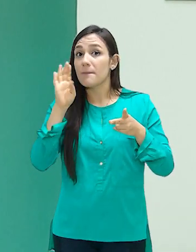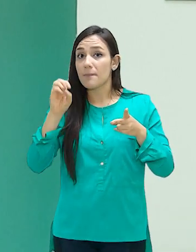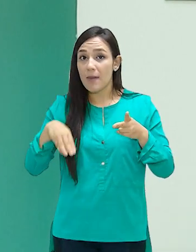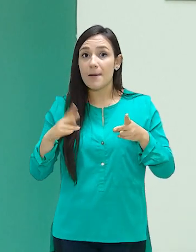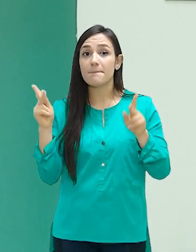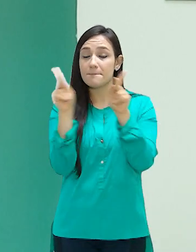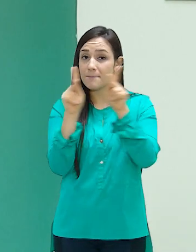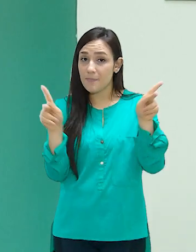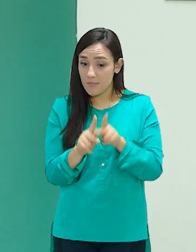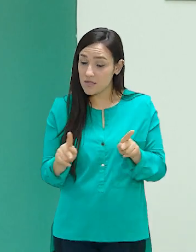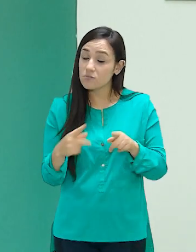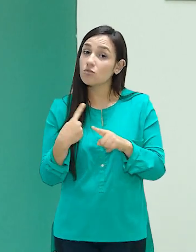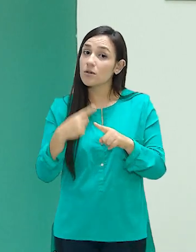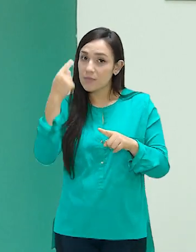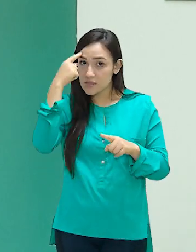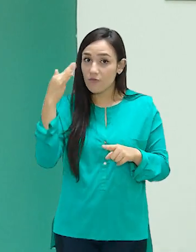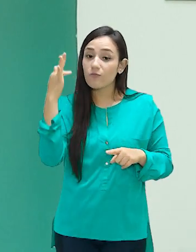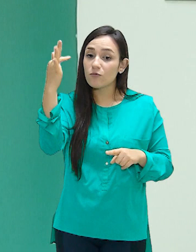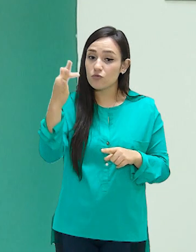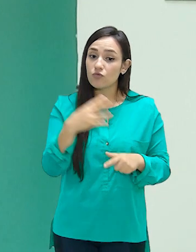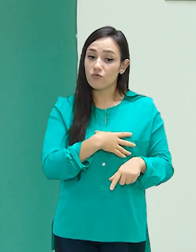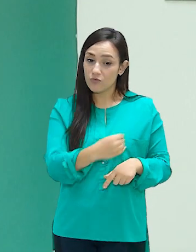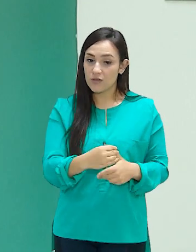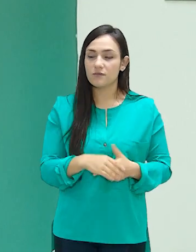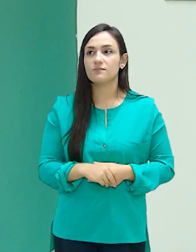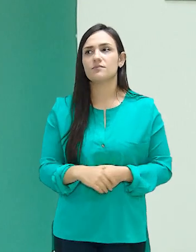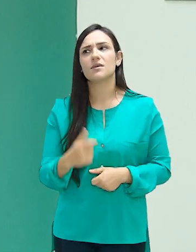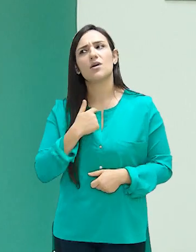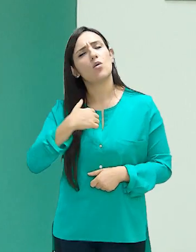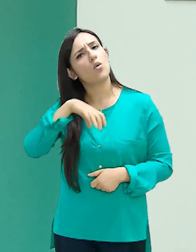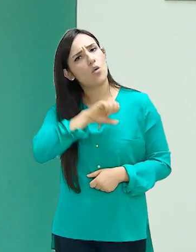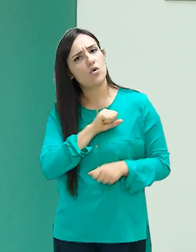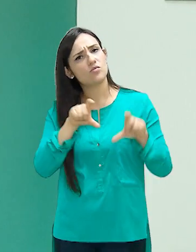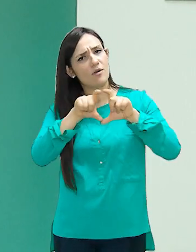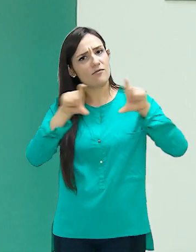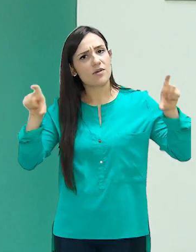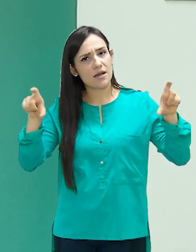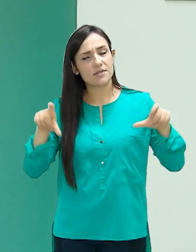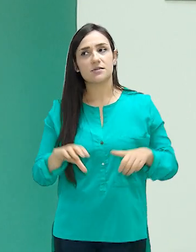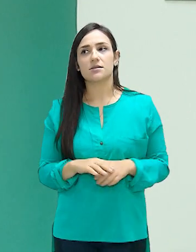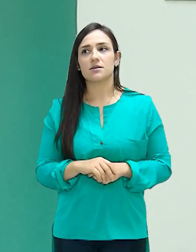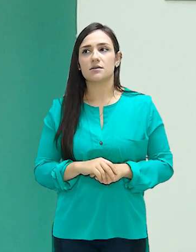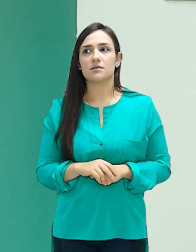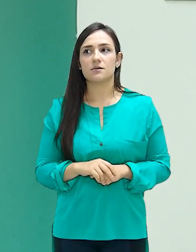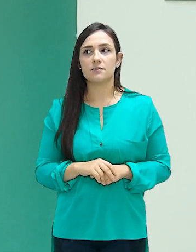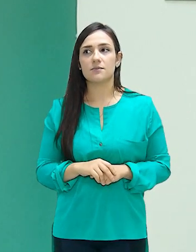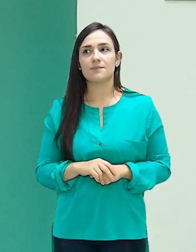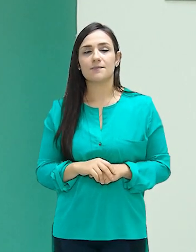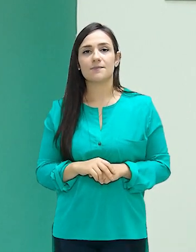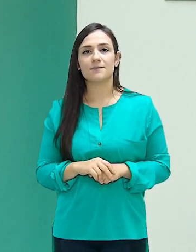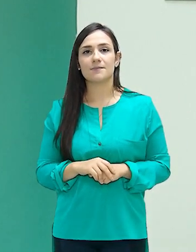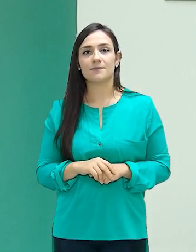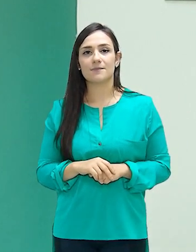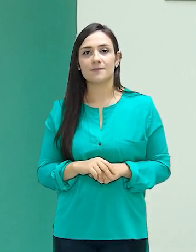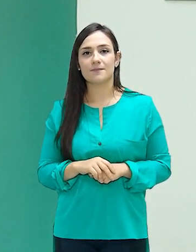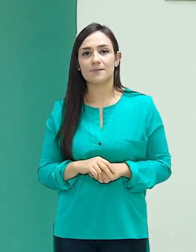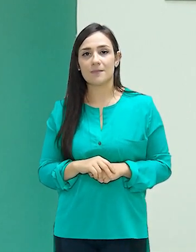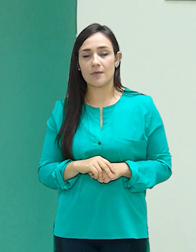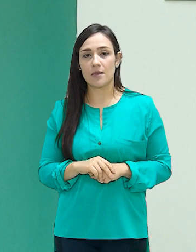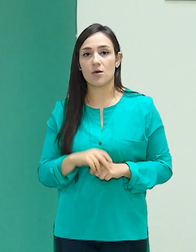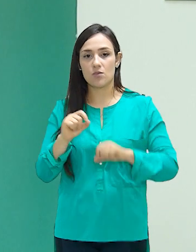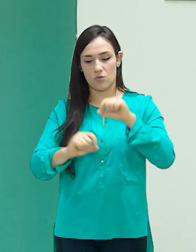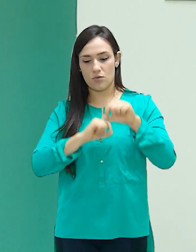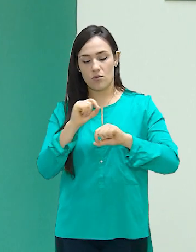eu deixo assim, e eu gosto muito de uma frase que o